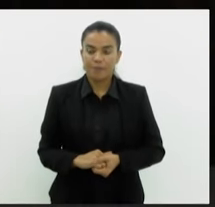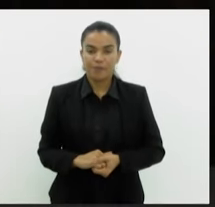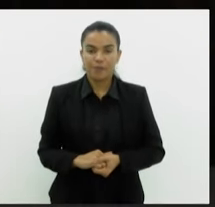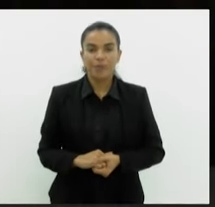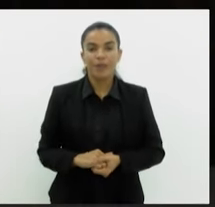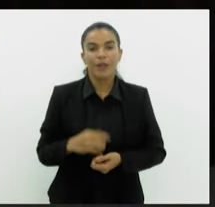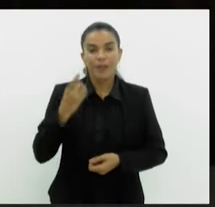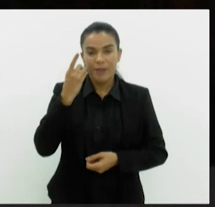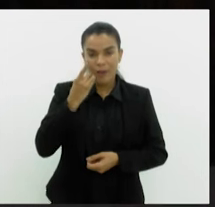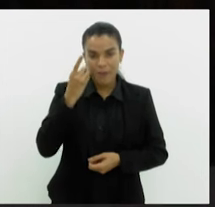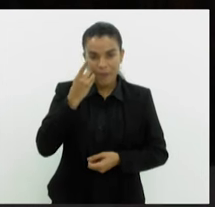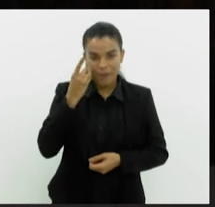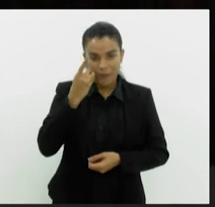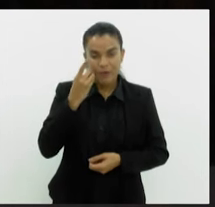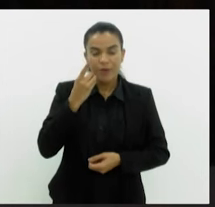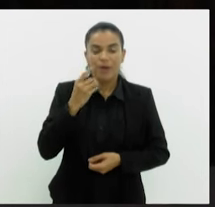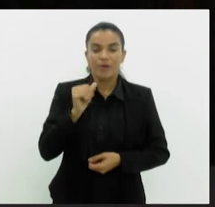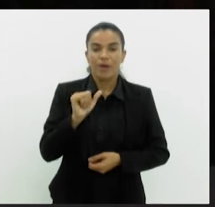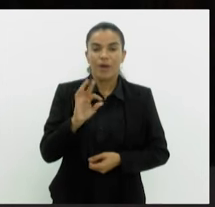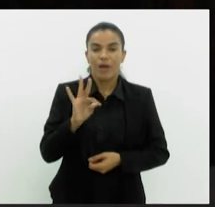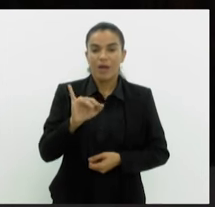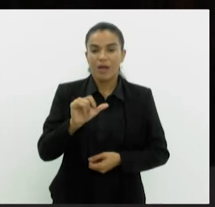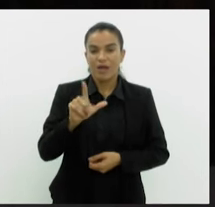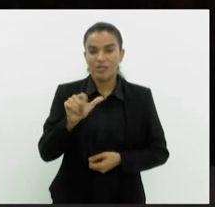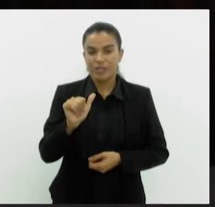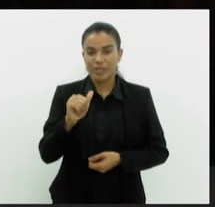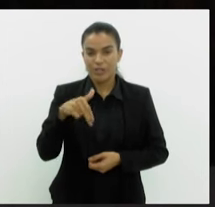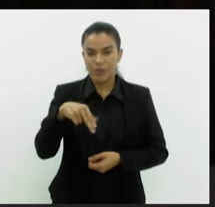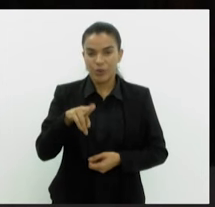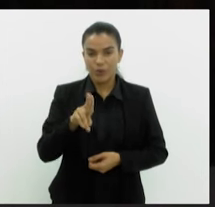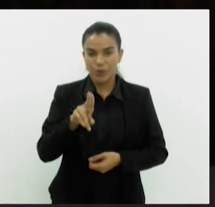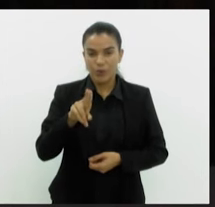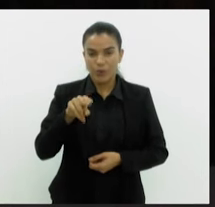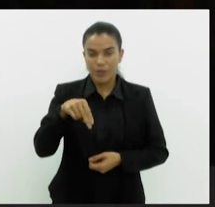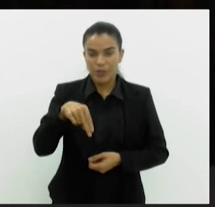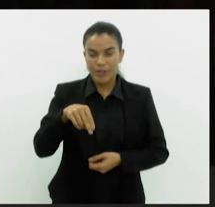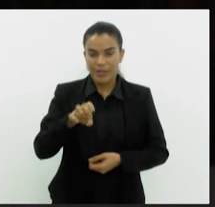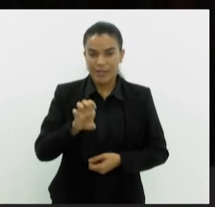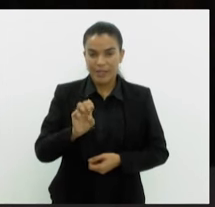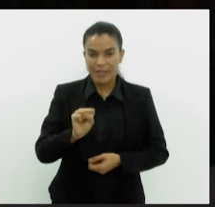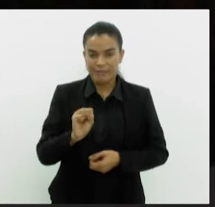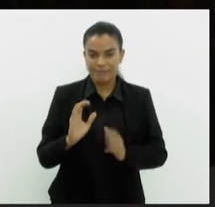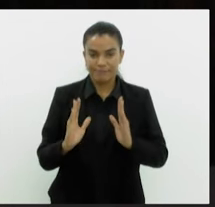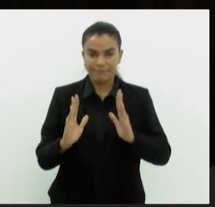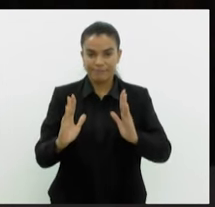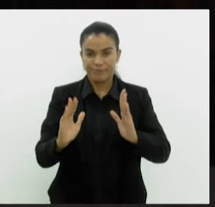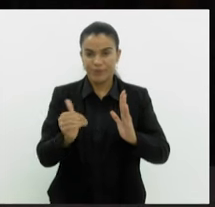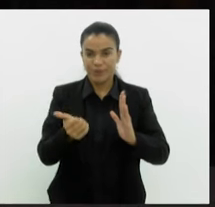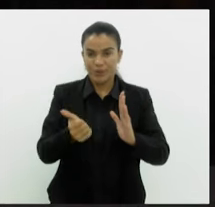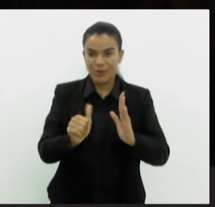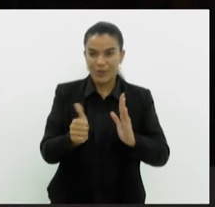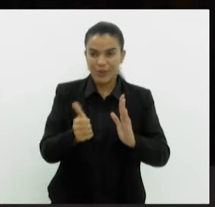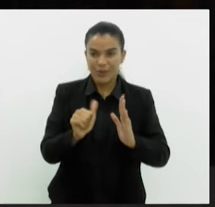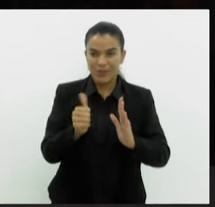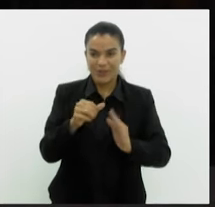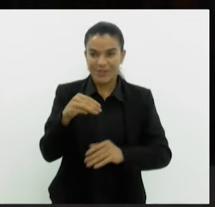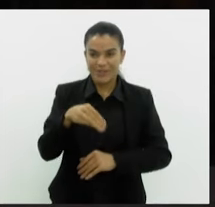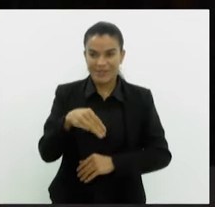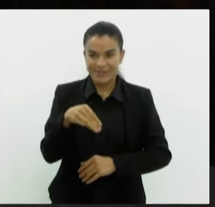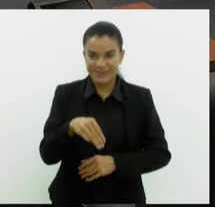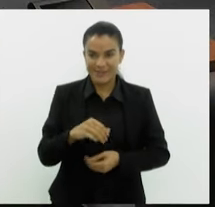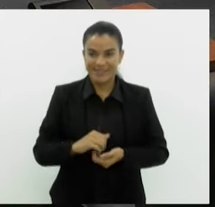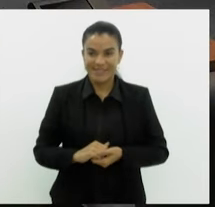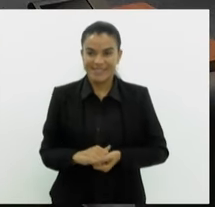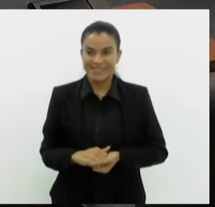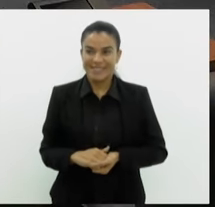Próximo orador inscrito é o nobre deputado Átila Nunes, que dispõe de 11 minutos. Obrigado.